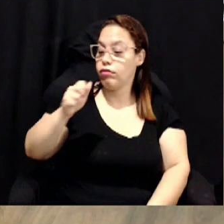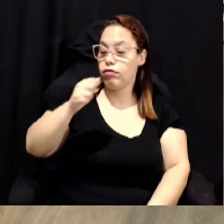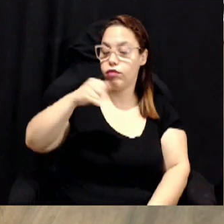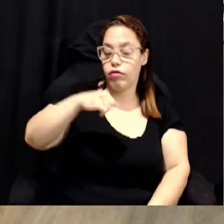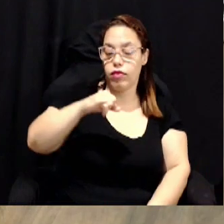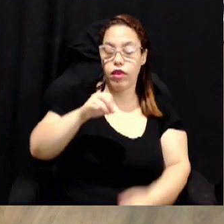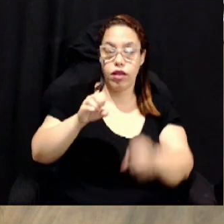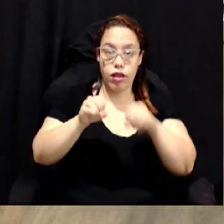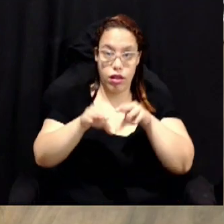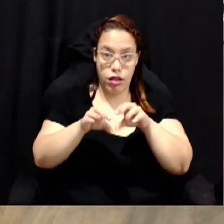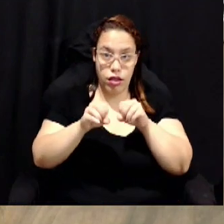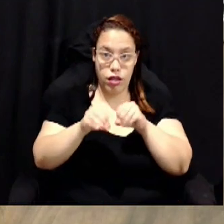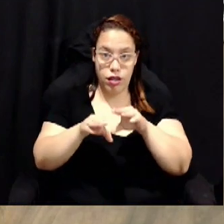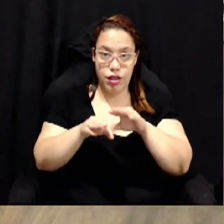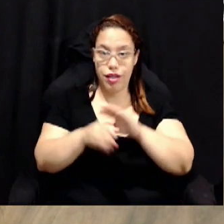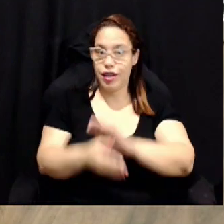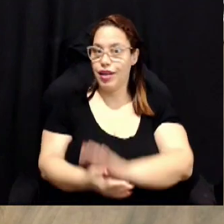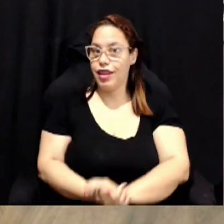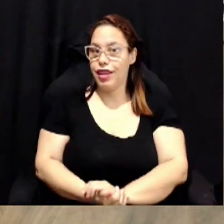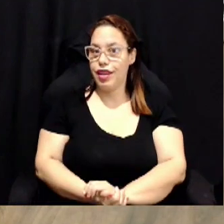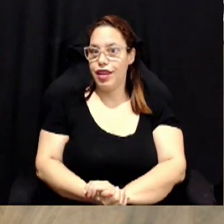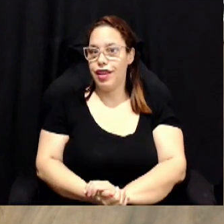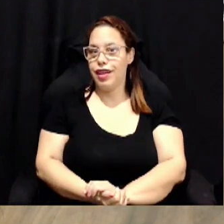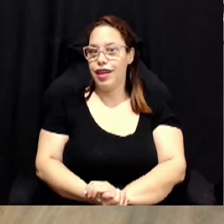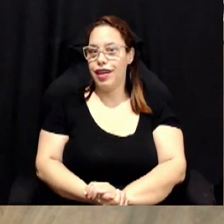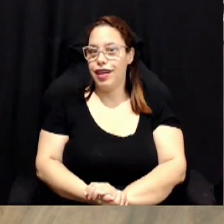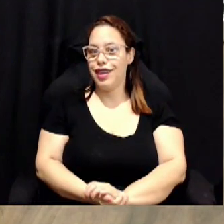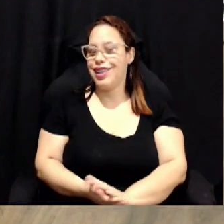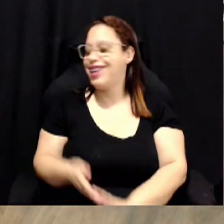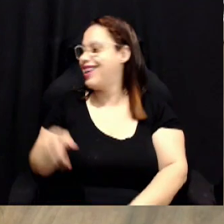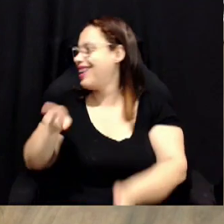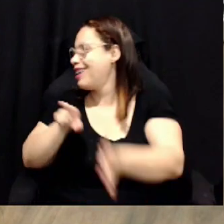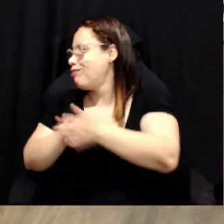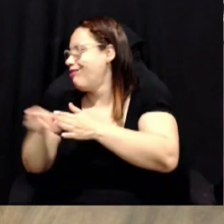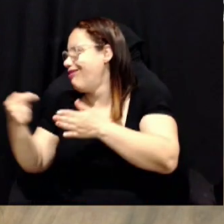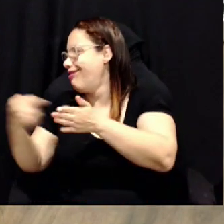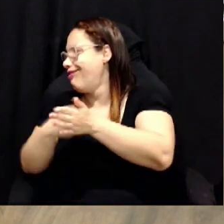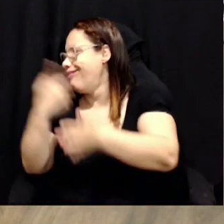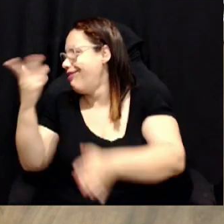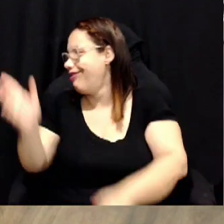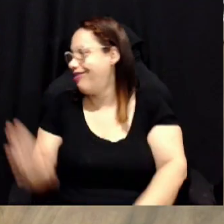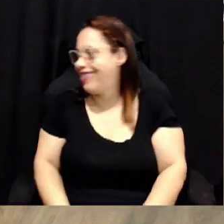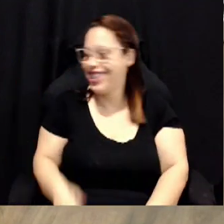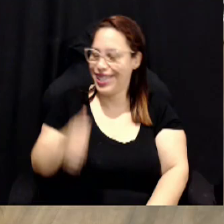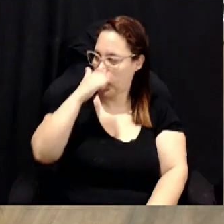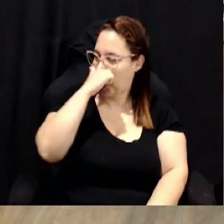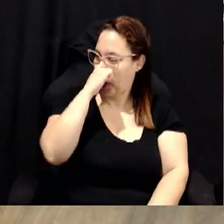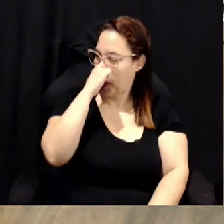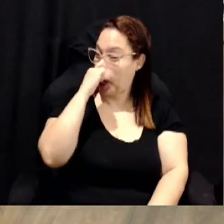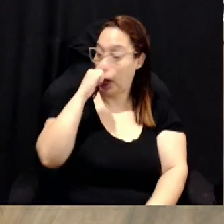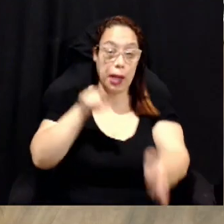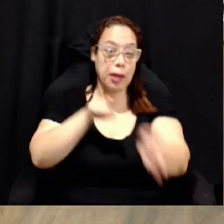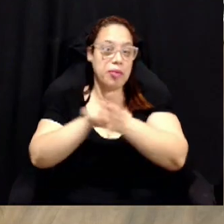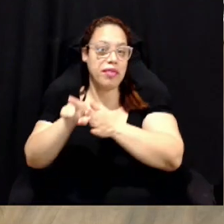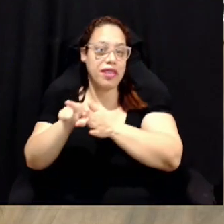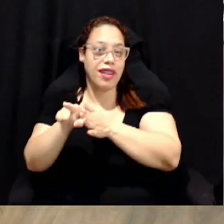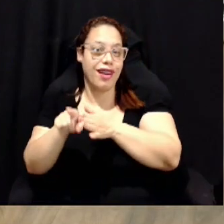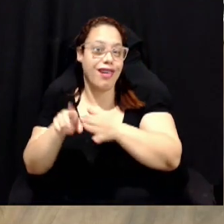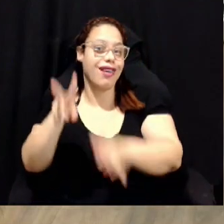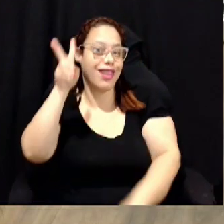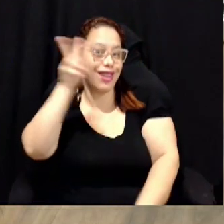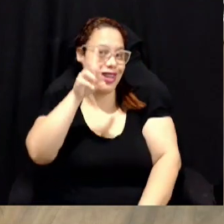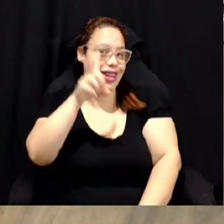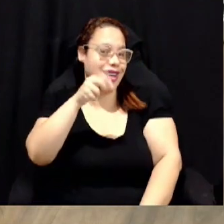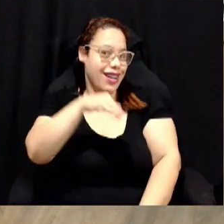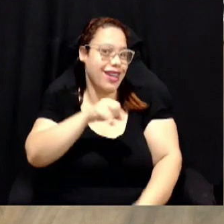educação. Ai, que medo que vocês iam me perguntar isso, tanta história ruim. Se eles não perguntassem, eu iria, viu, Dani? Tem algumas perguntas